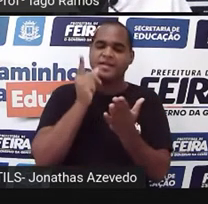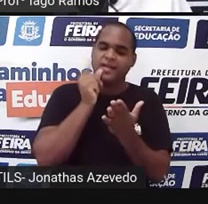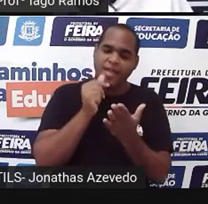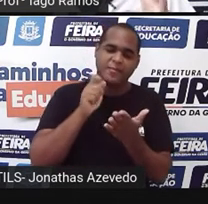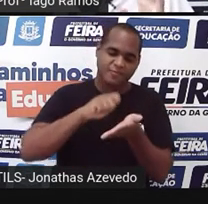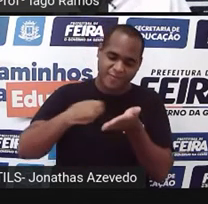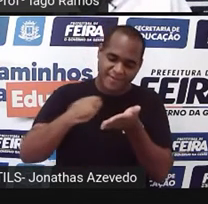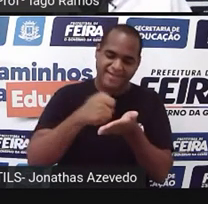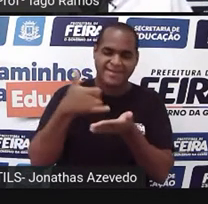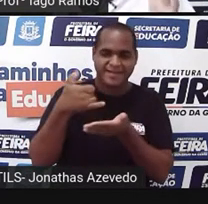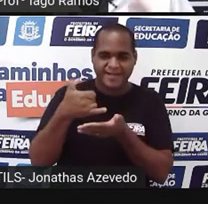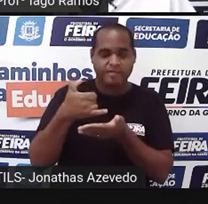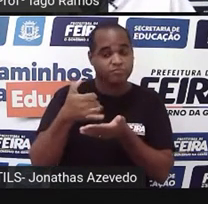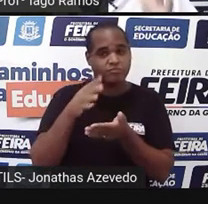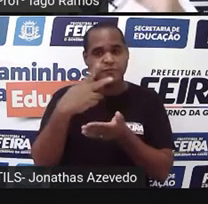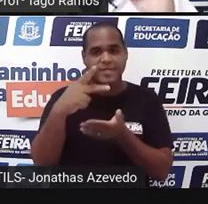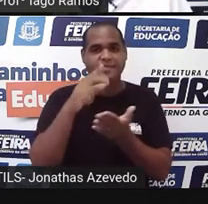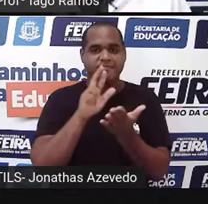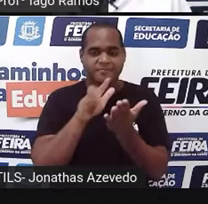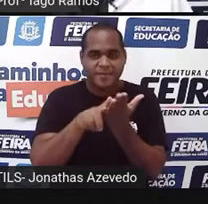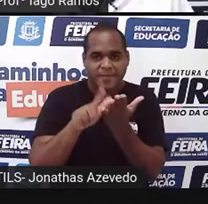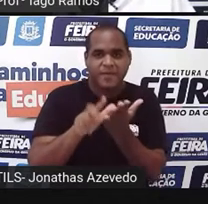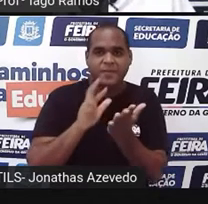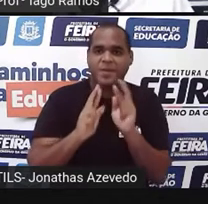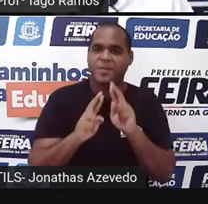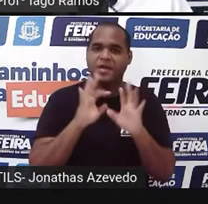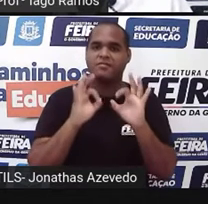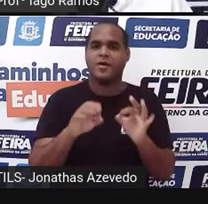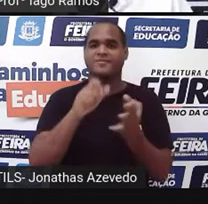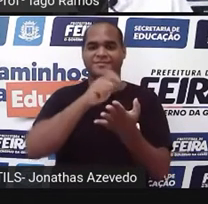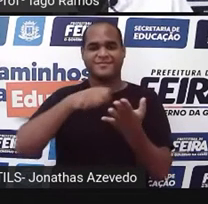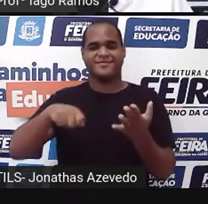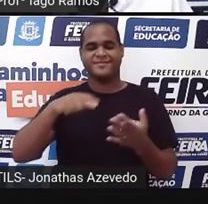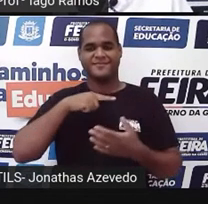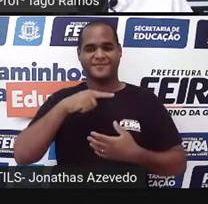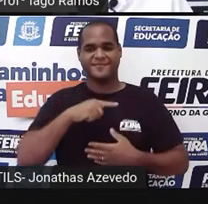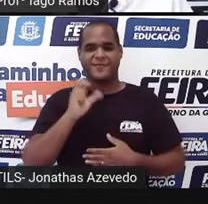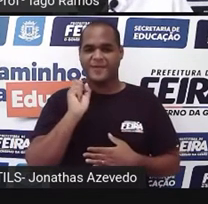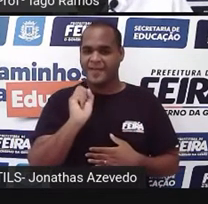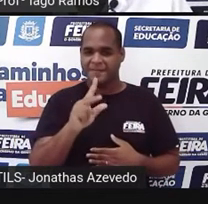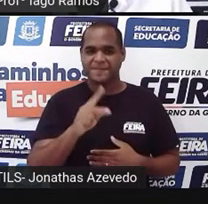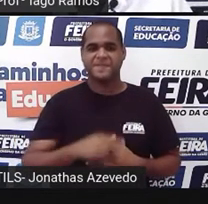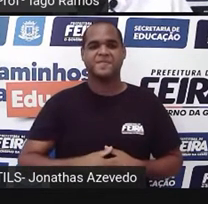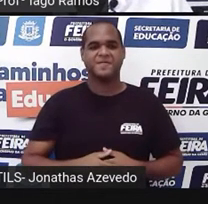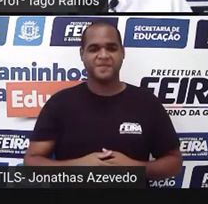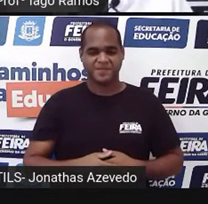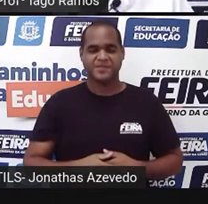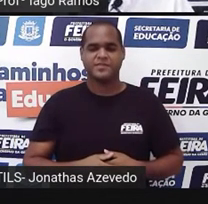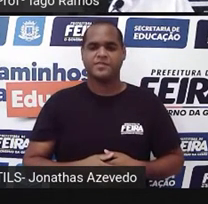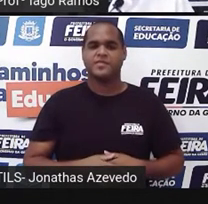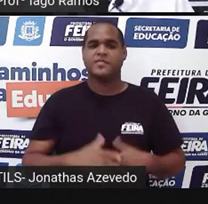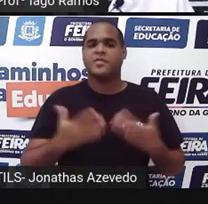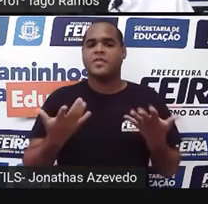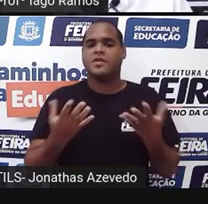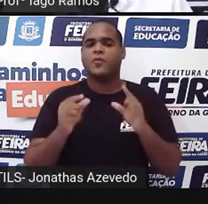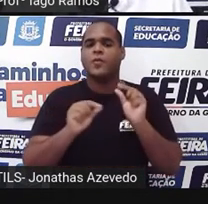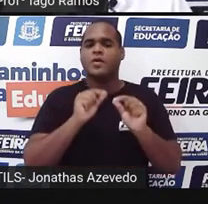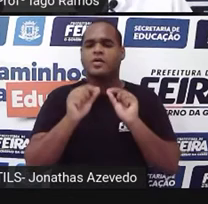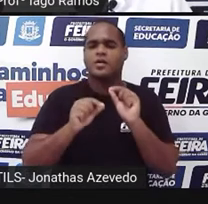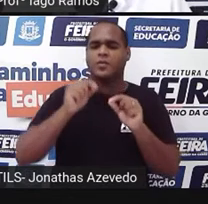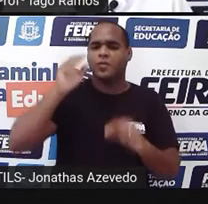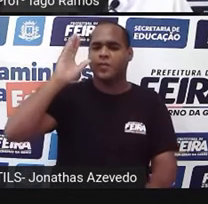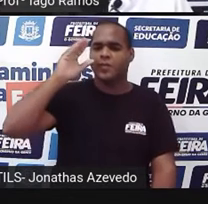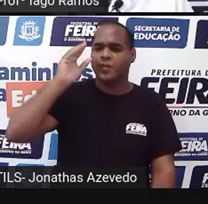o caneta É para rascunhar ou fazer anotações bom Então olha só o que tem de